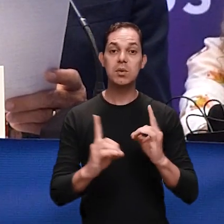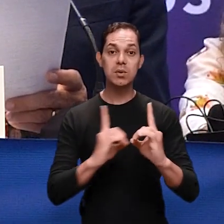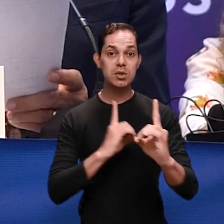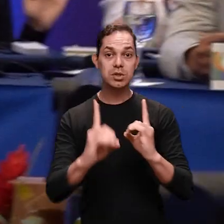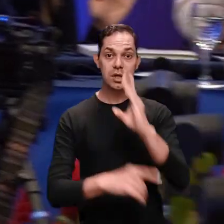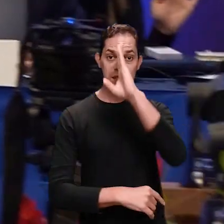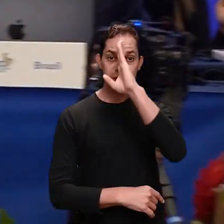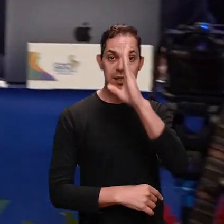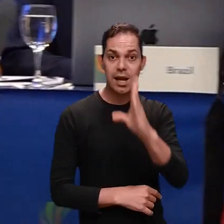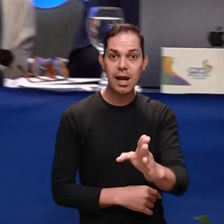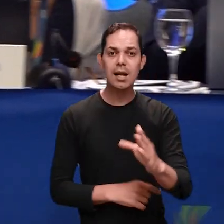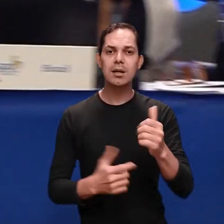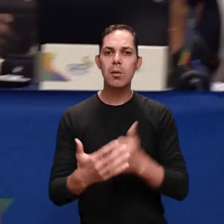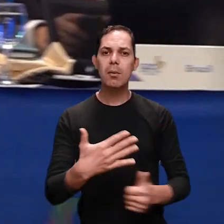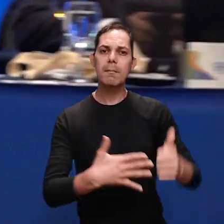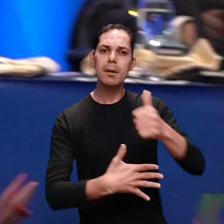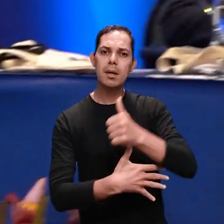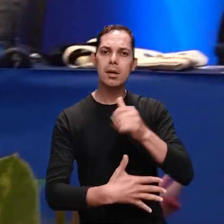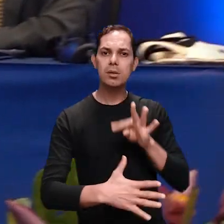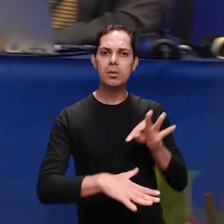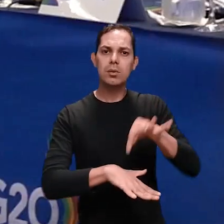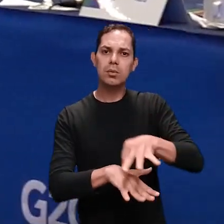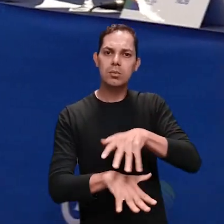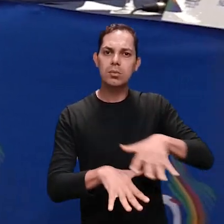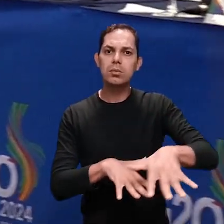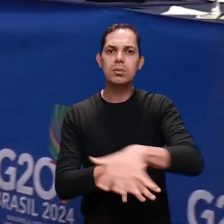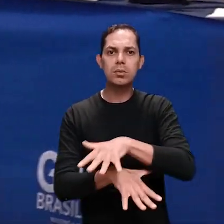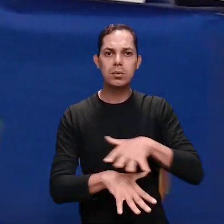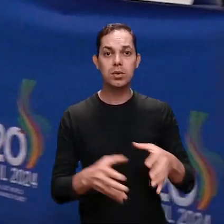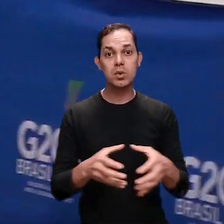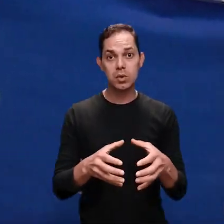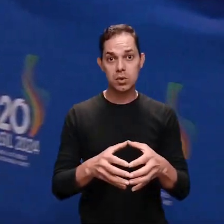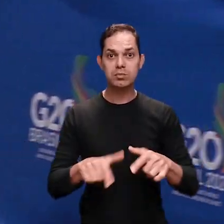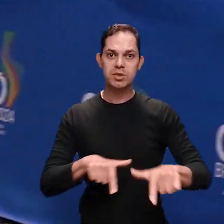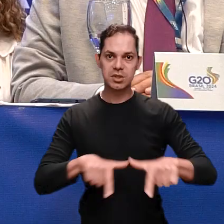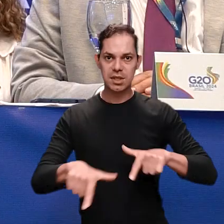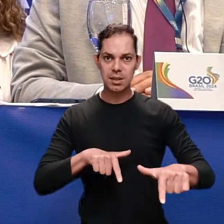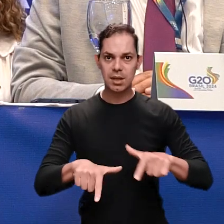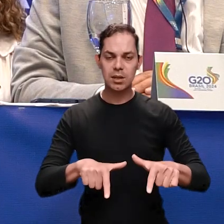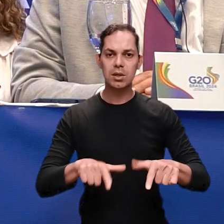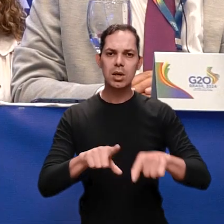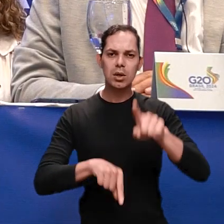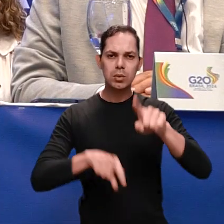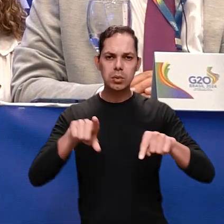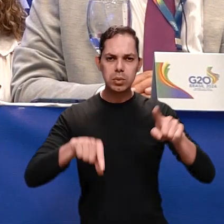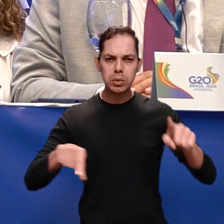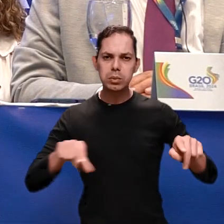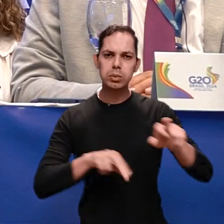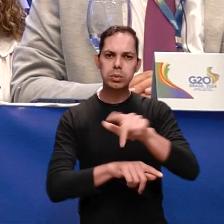que dialoga diretamente com a prioridade transversal do nosso GT: combater